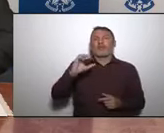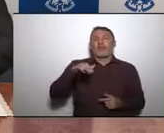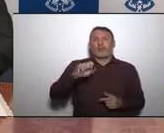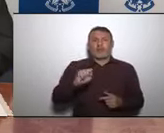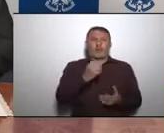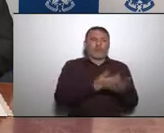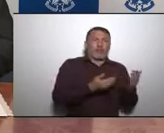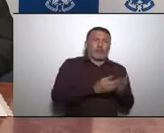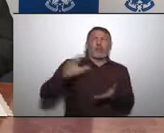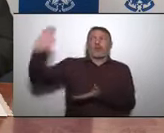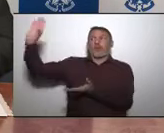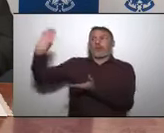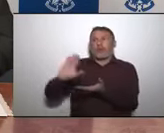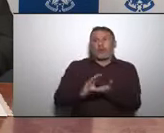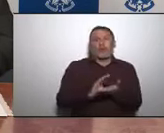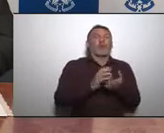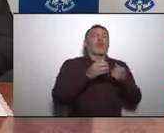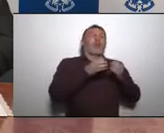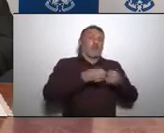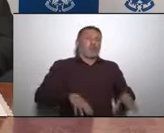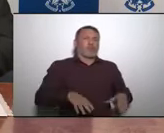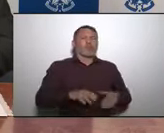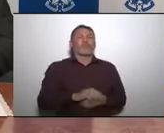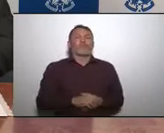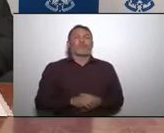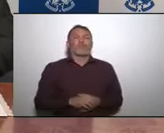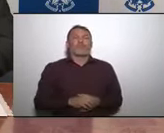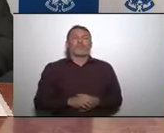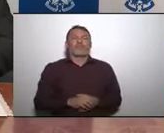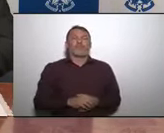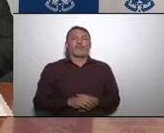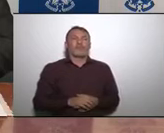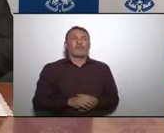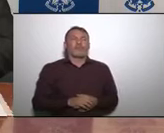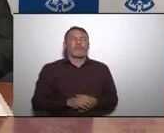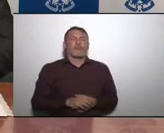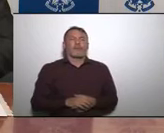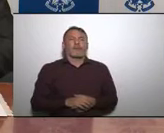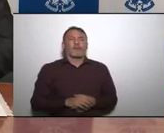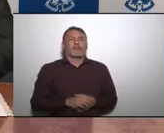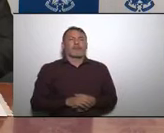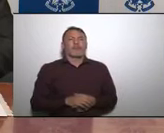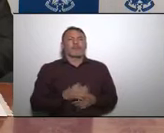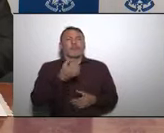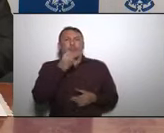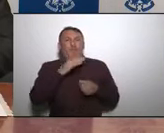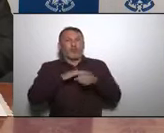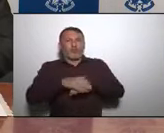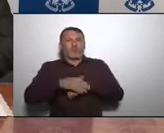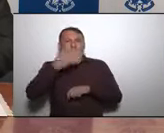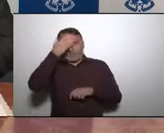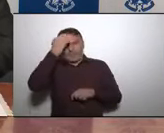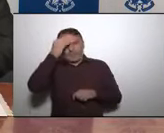articulação. Natália. Natália? Oi, boa noite, governador.